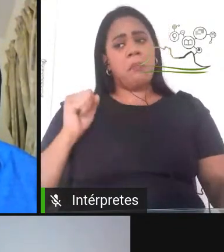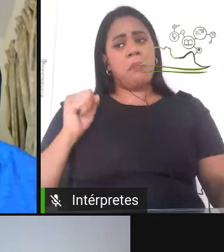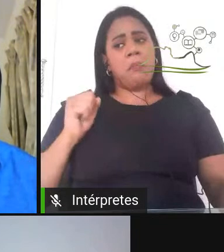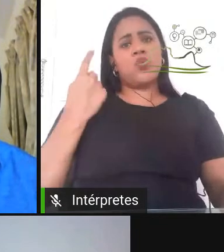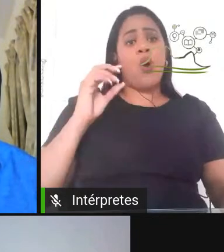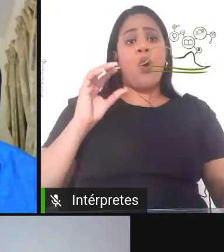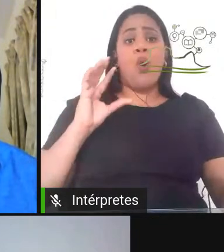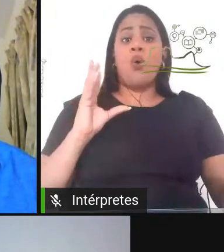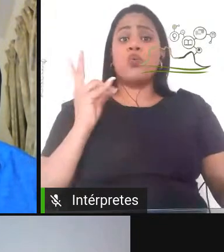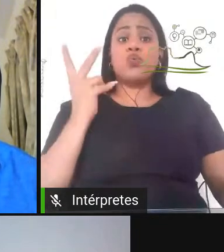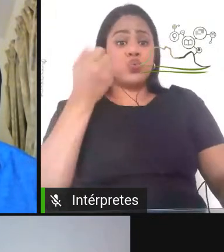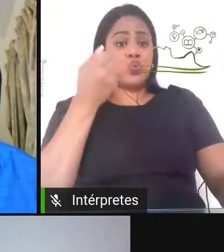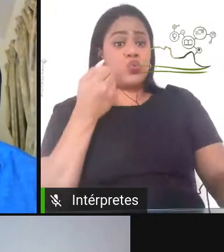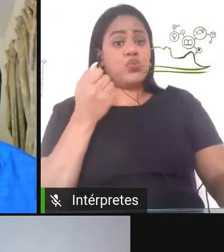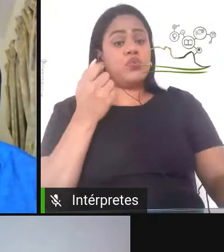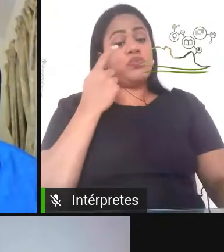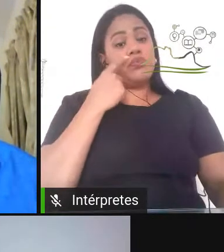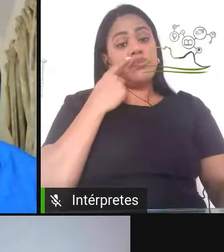seu caso,